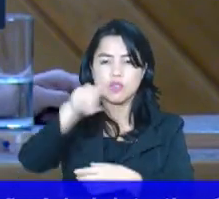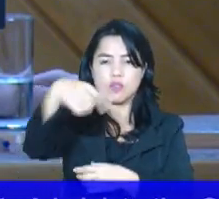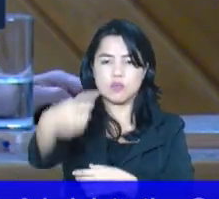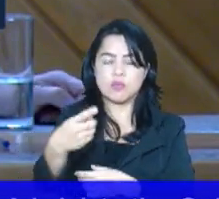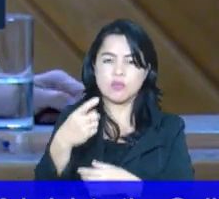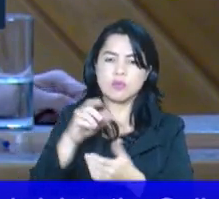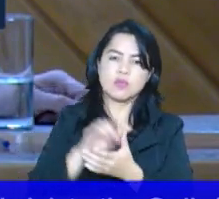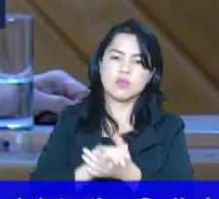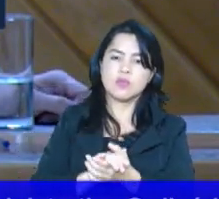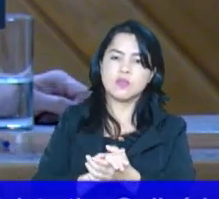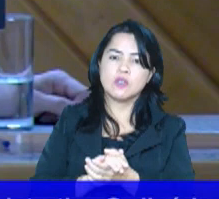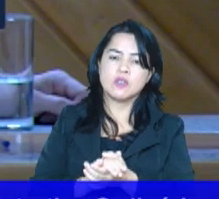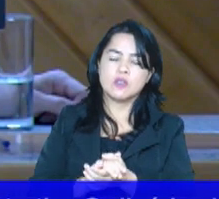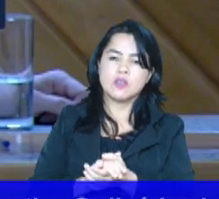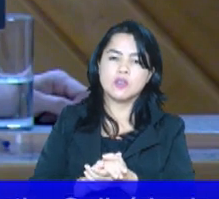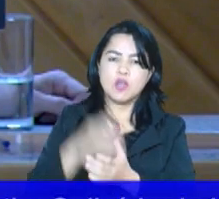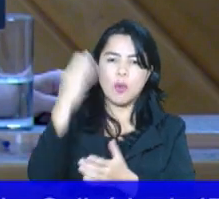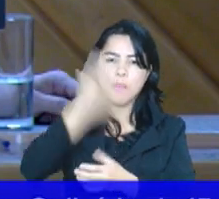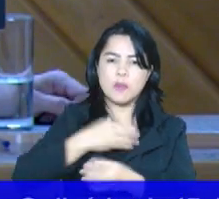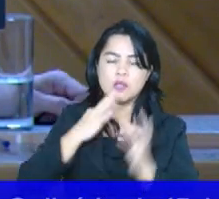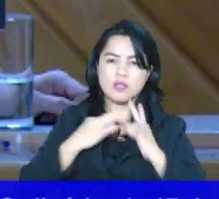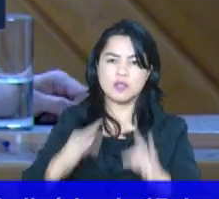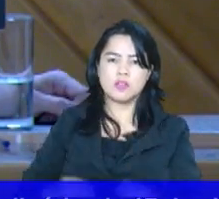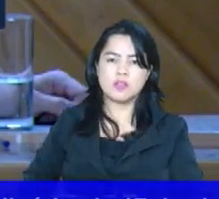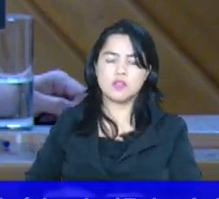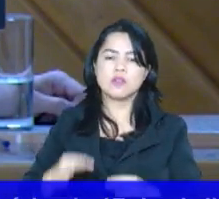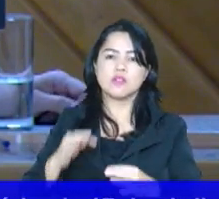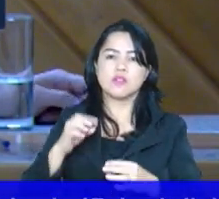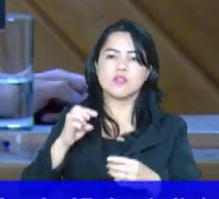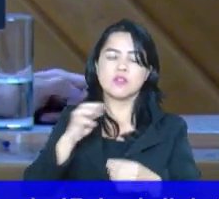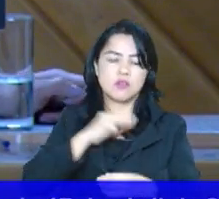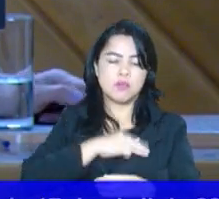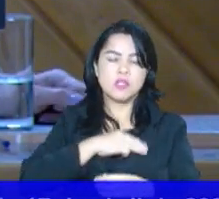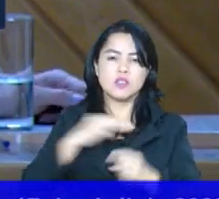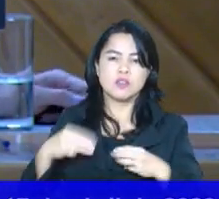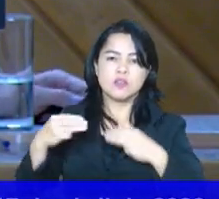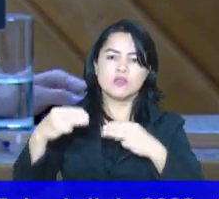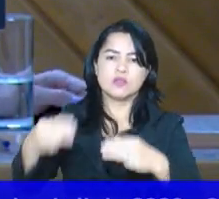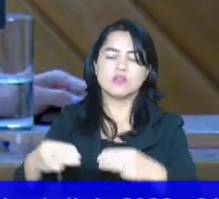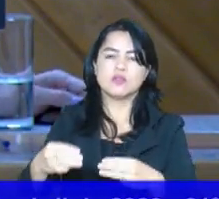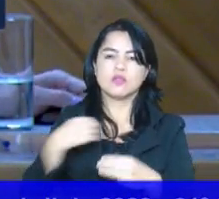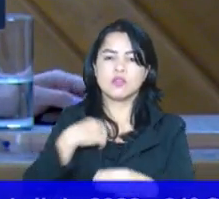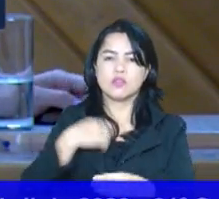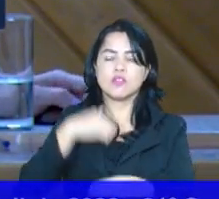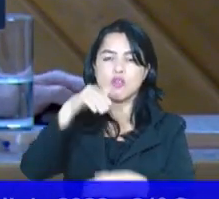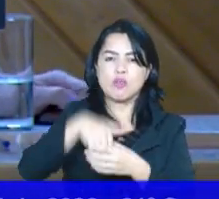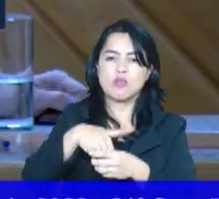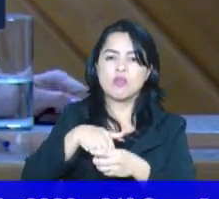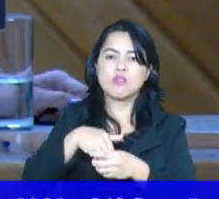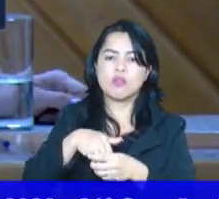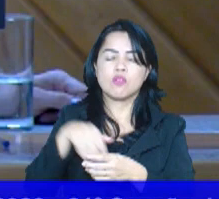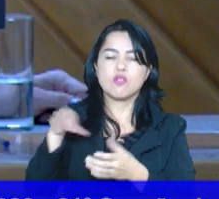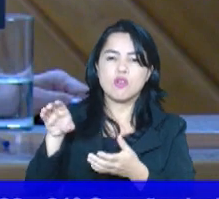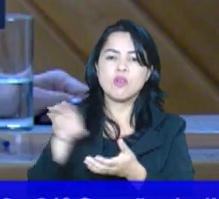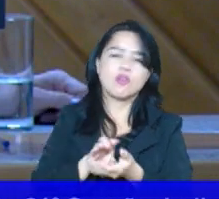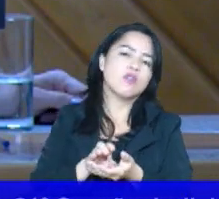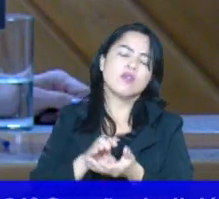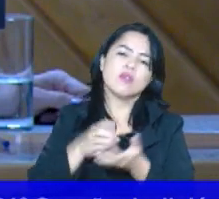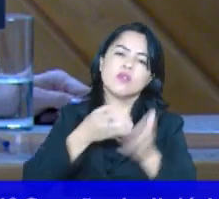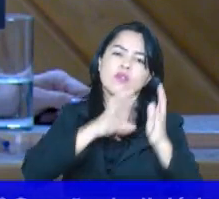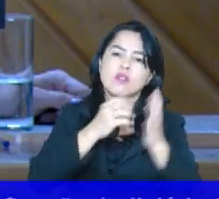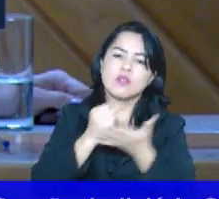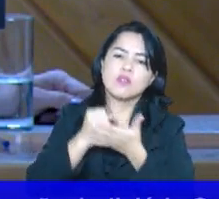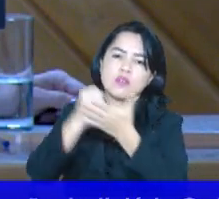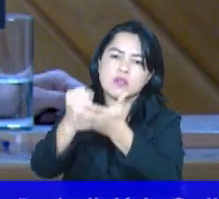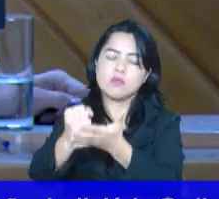exposto, em consonância com os pareceres técnico e ministerial, eu voto pela desaprovação das contas do Diretório Estadual do Rede